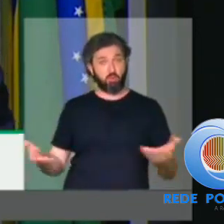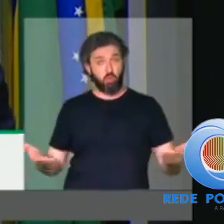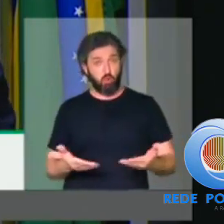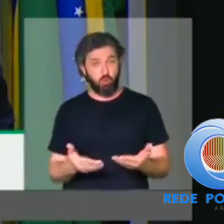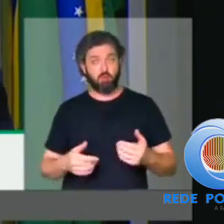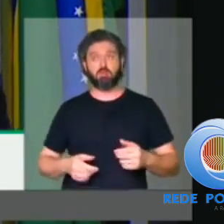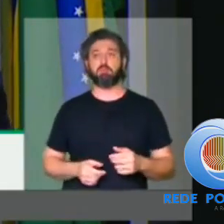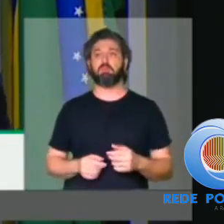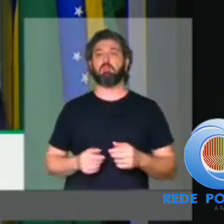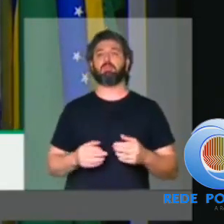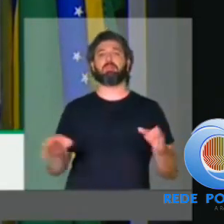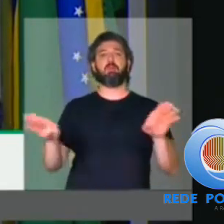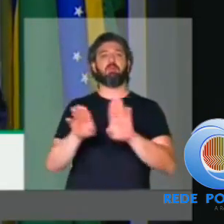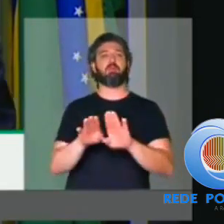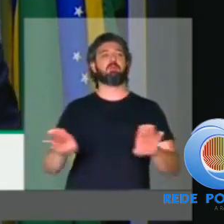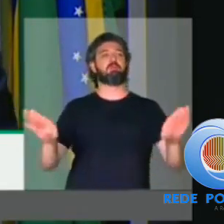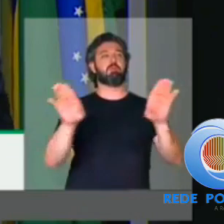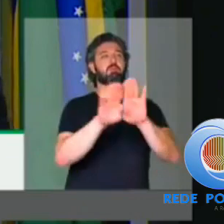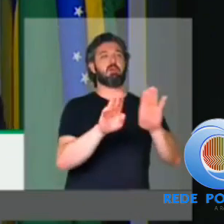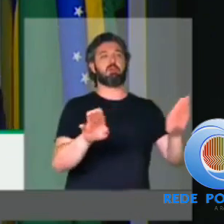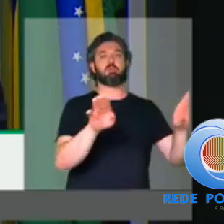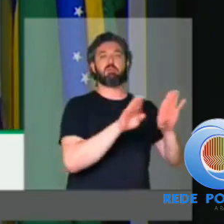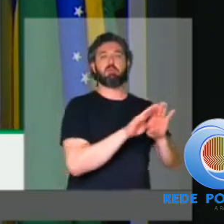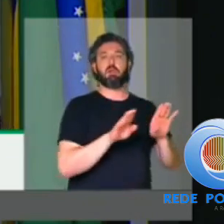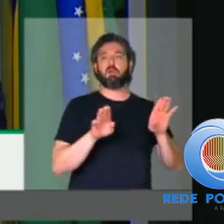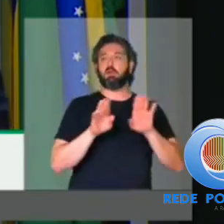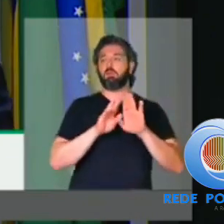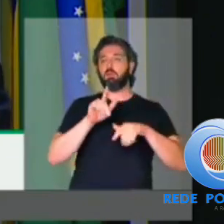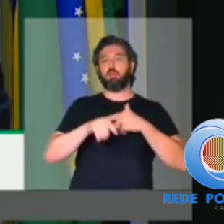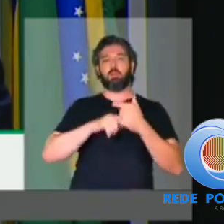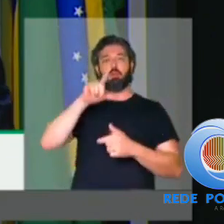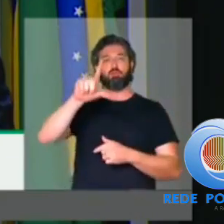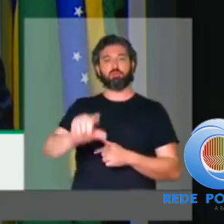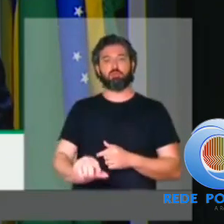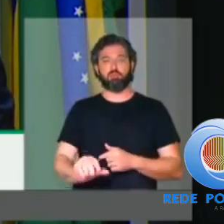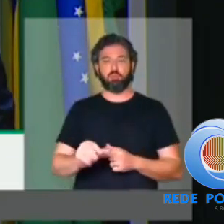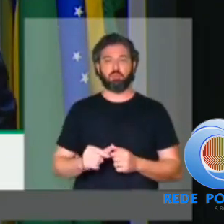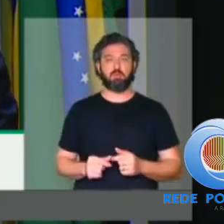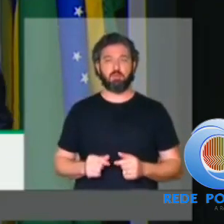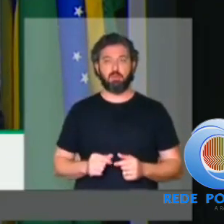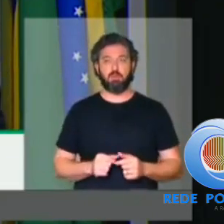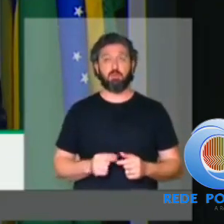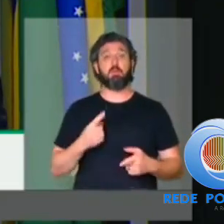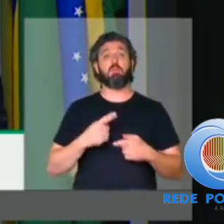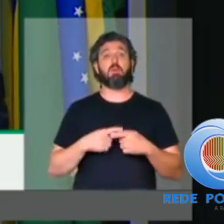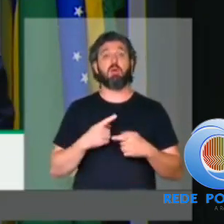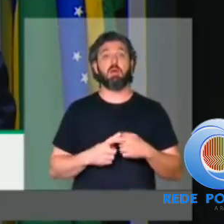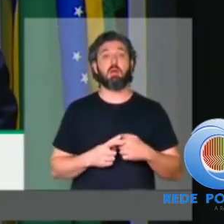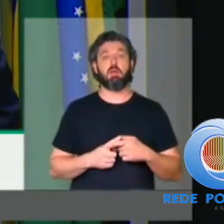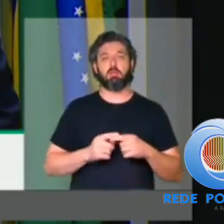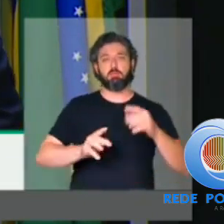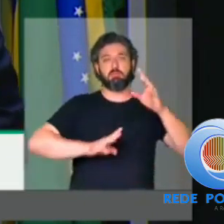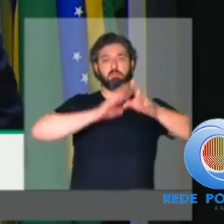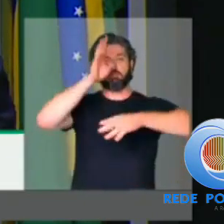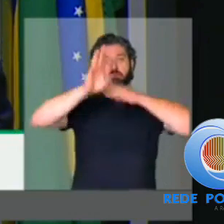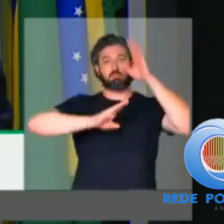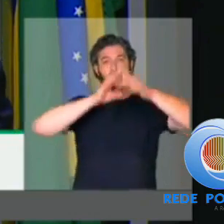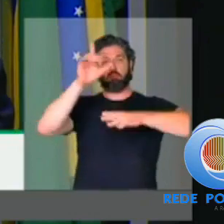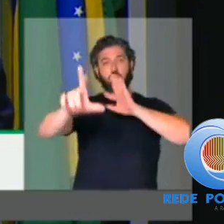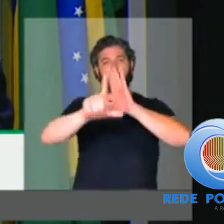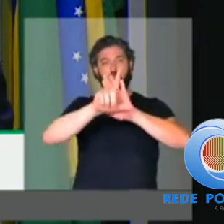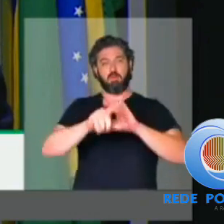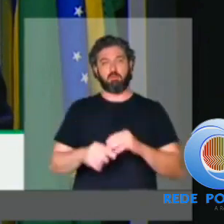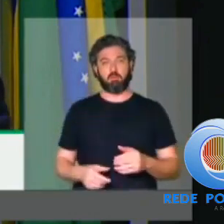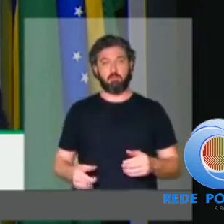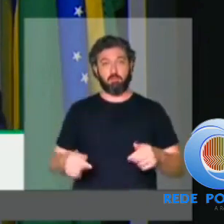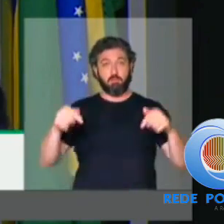hoje estão fechando suas portas, reduzindo sua atividade contributiva para o país por conta do excesso de leis. Nós